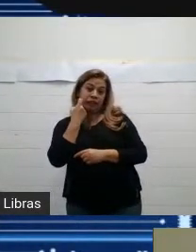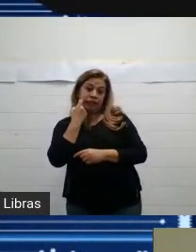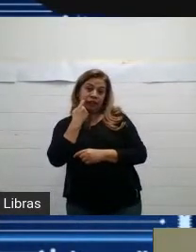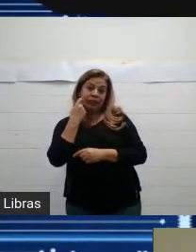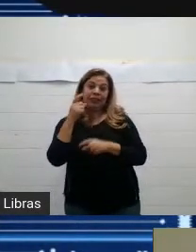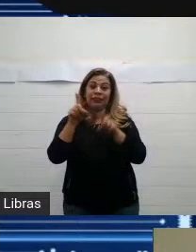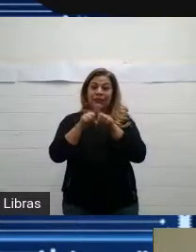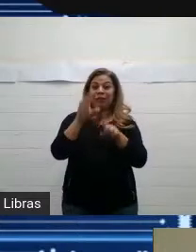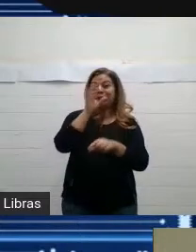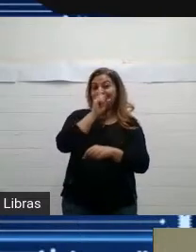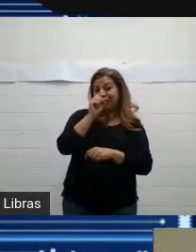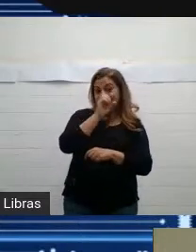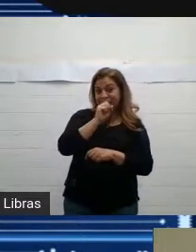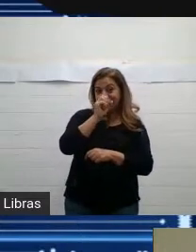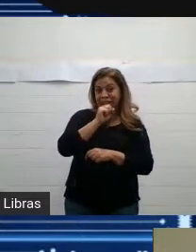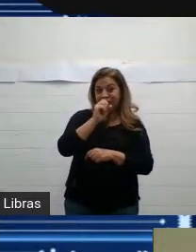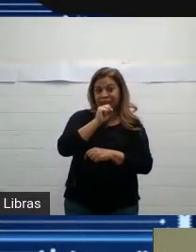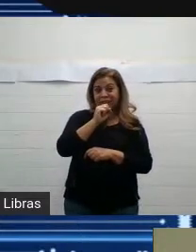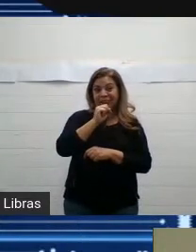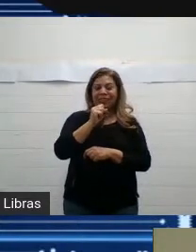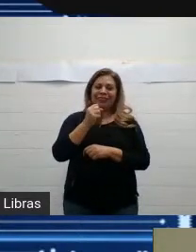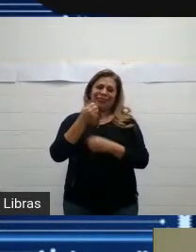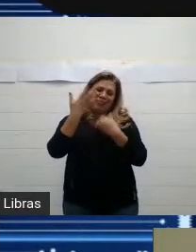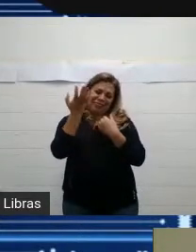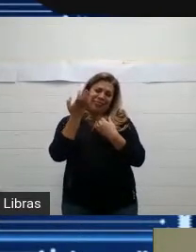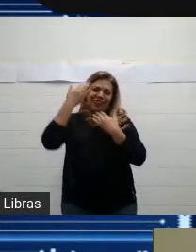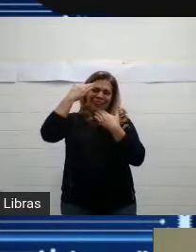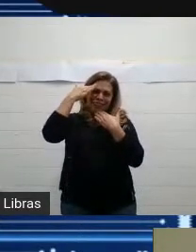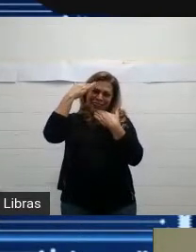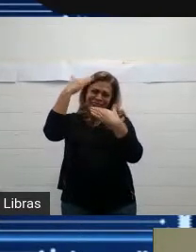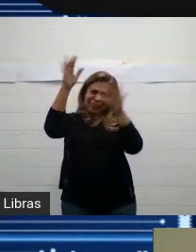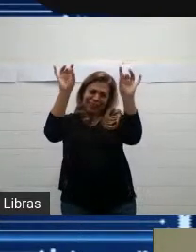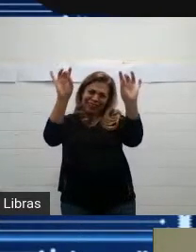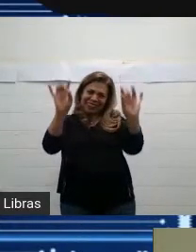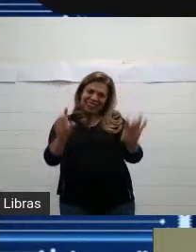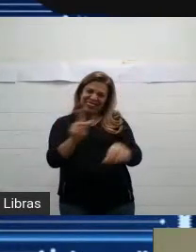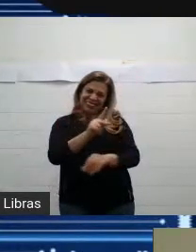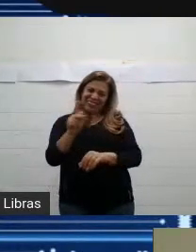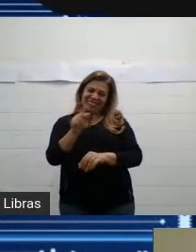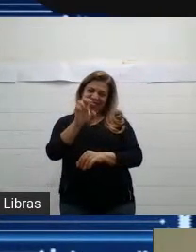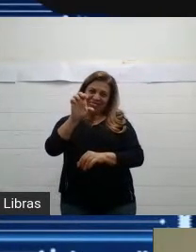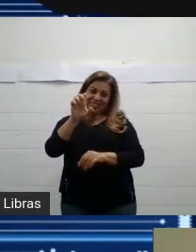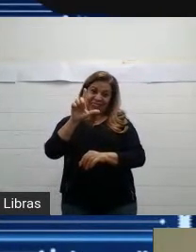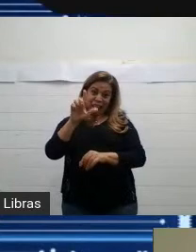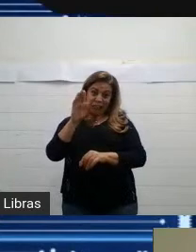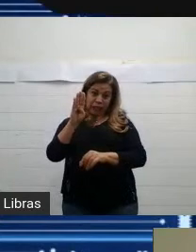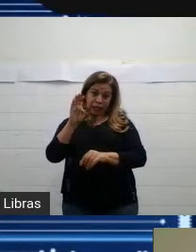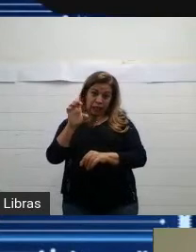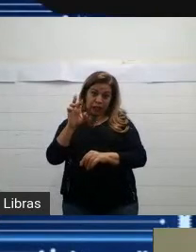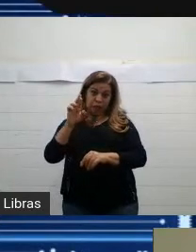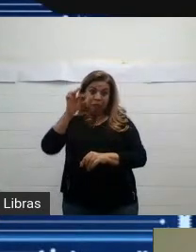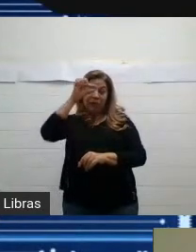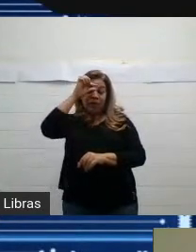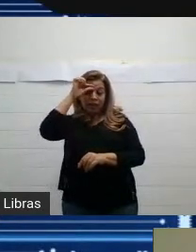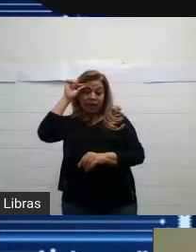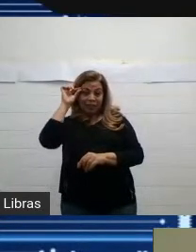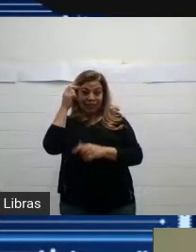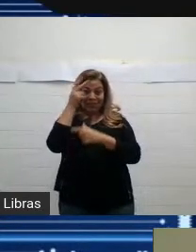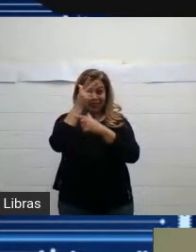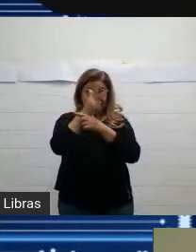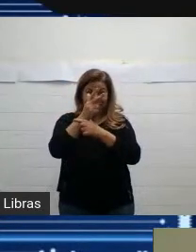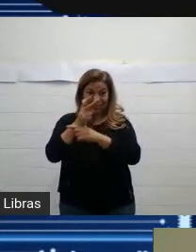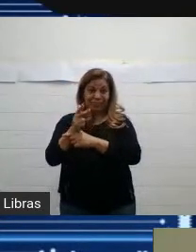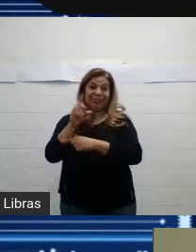nas sextas e nos sábados. E aí eu queria deixar um agradecimento especial ao professor Elber, porque as gravações, principalmente nos dias